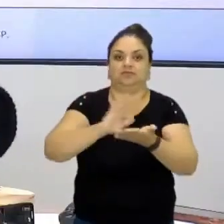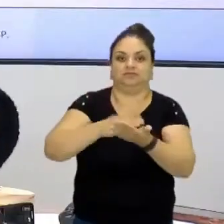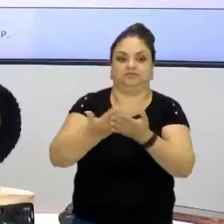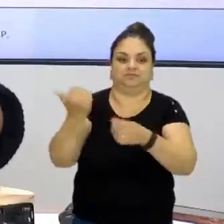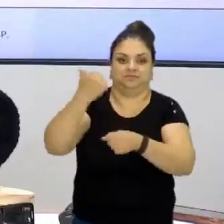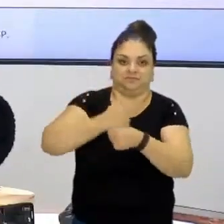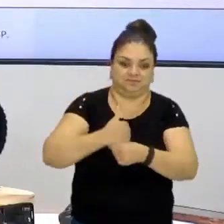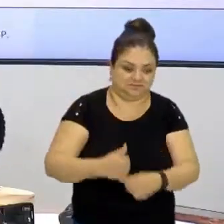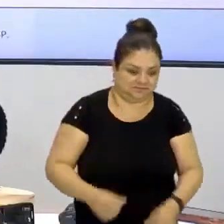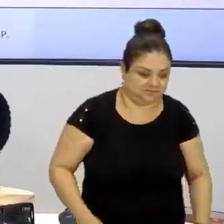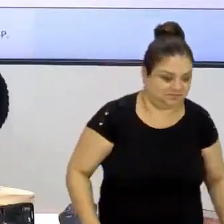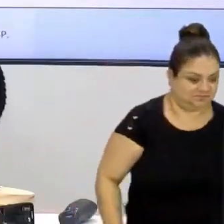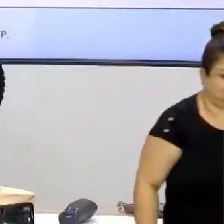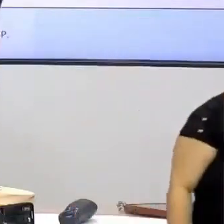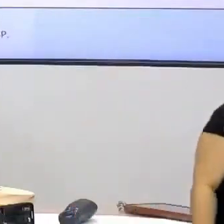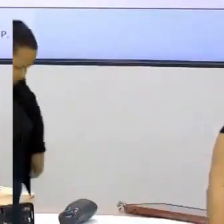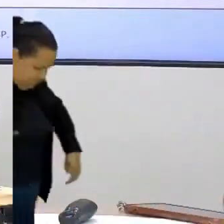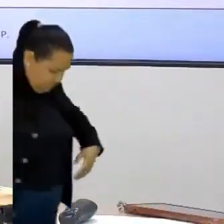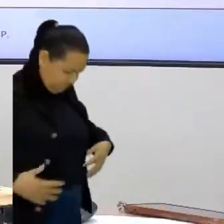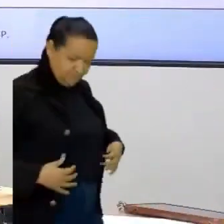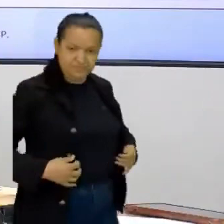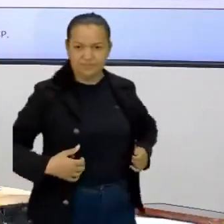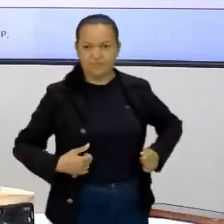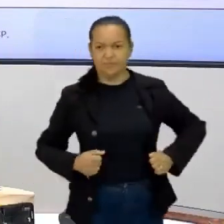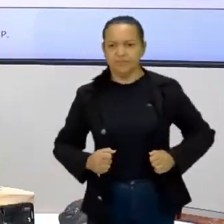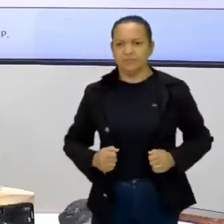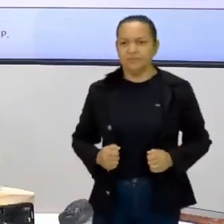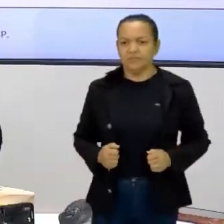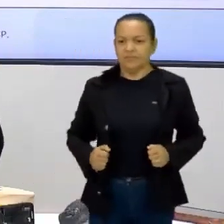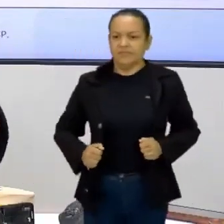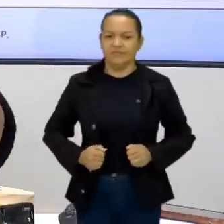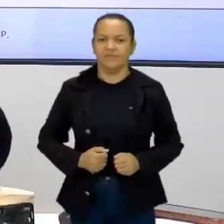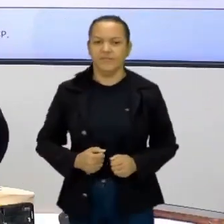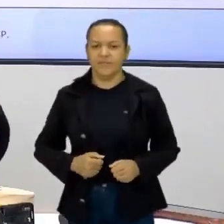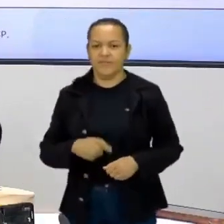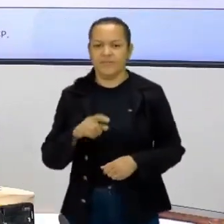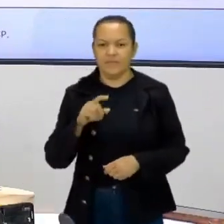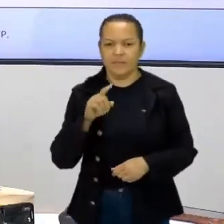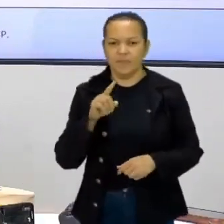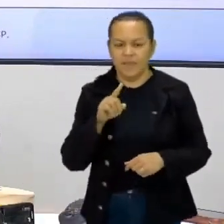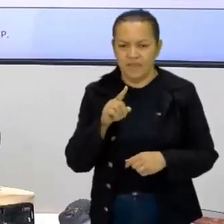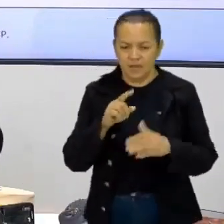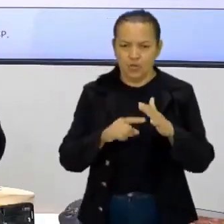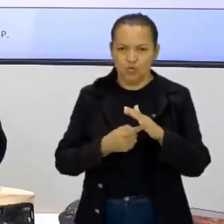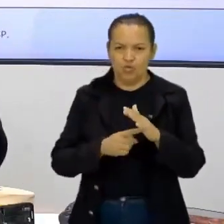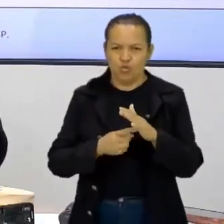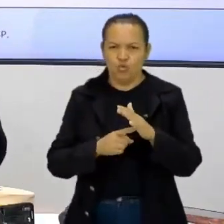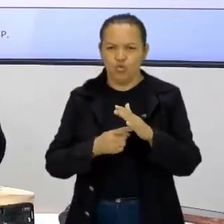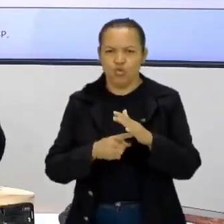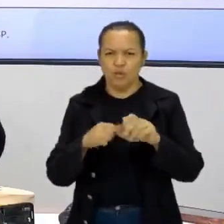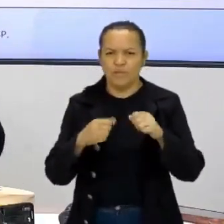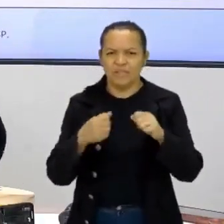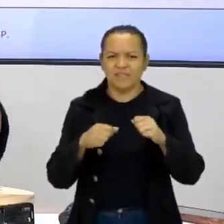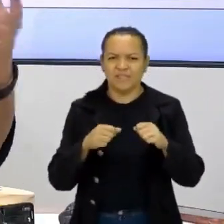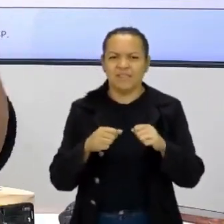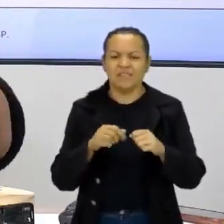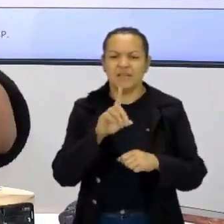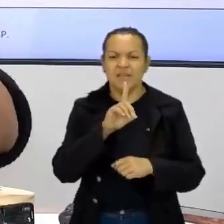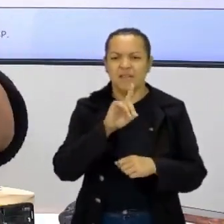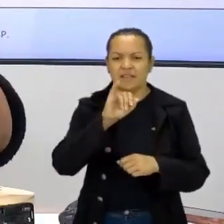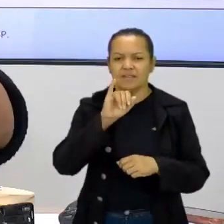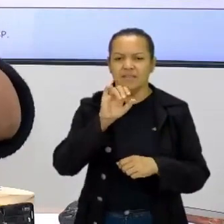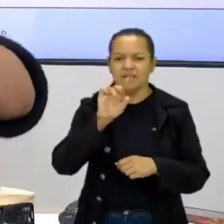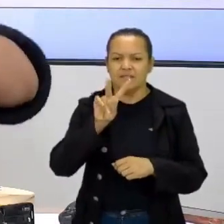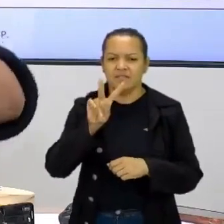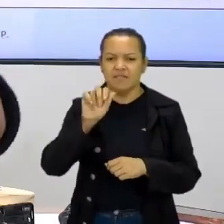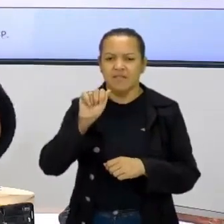justamente da jogadinha do tremido, ele tem que estar desbalanceado. O que é o desbalanceado? Ele não pode estar com